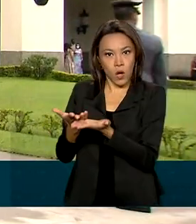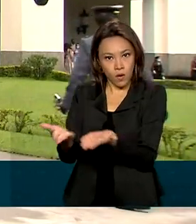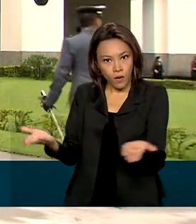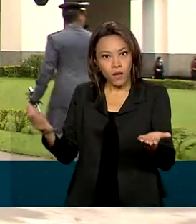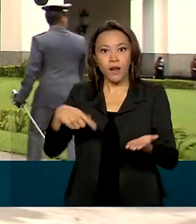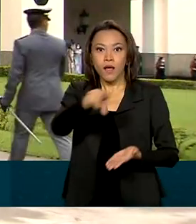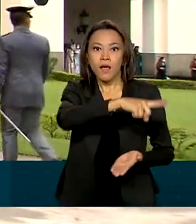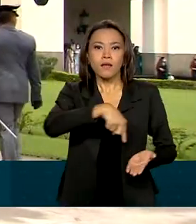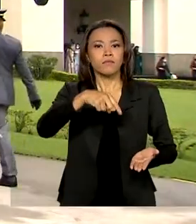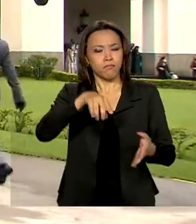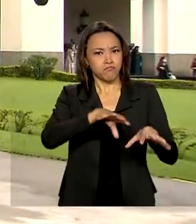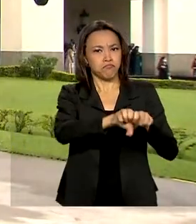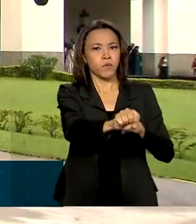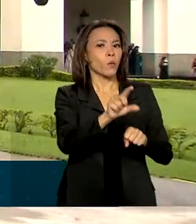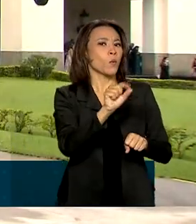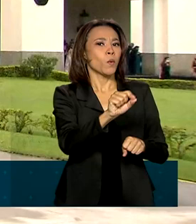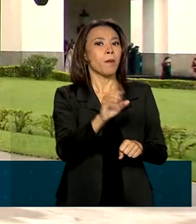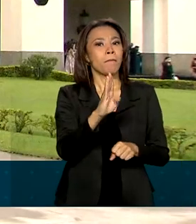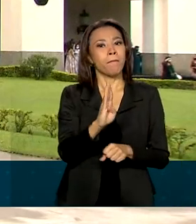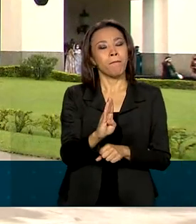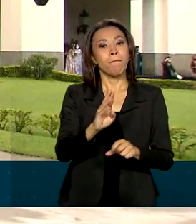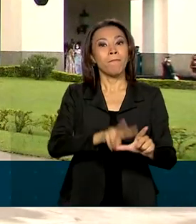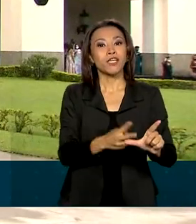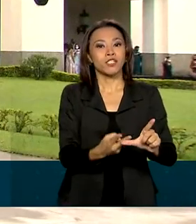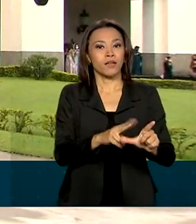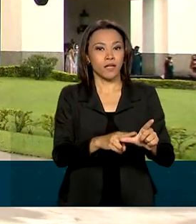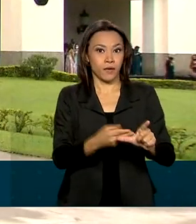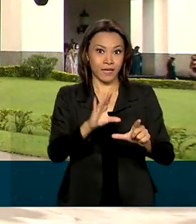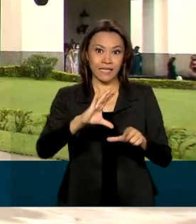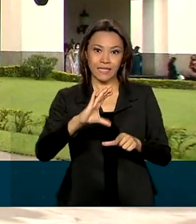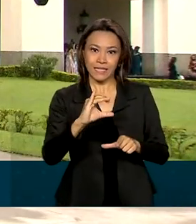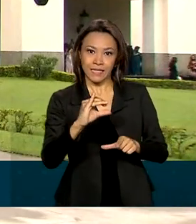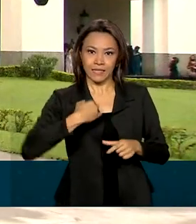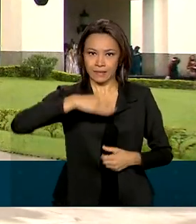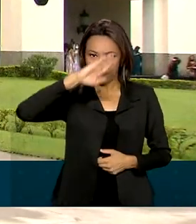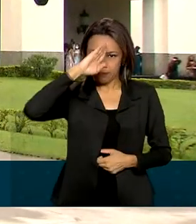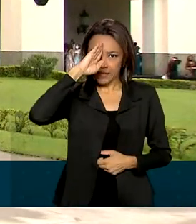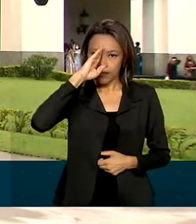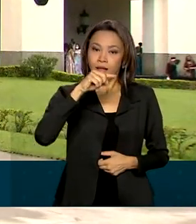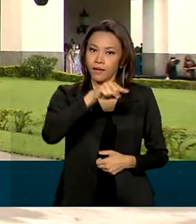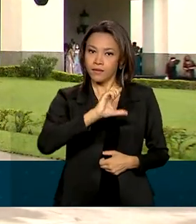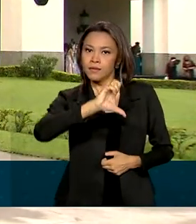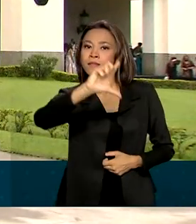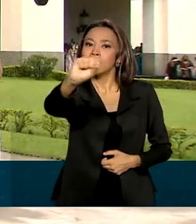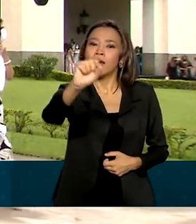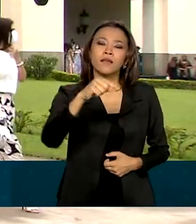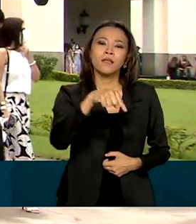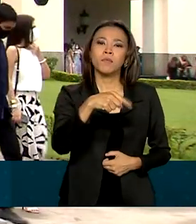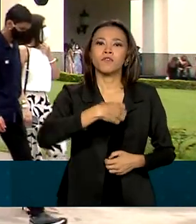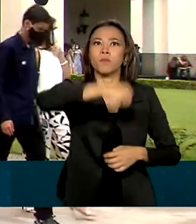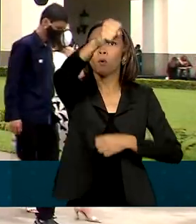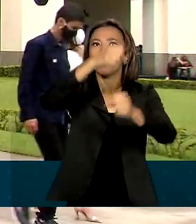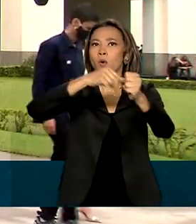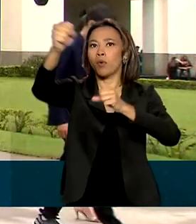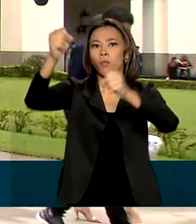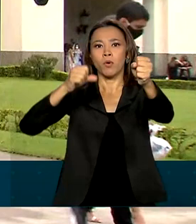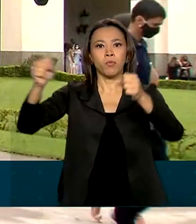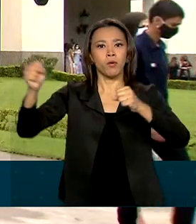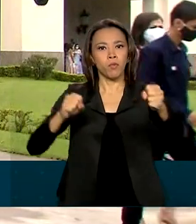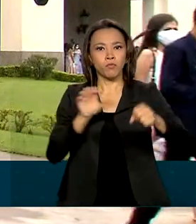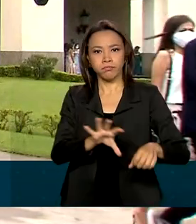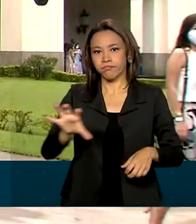cadetes também recebem o grau de bacharel em Ciências Militares. Eles saem daqui e ficam distribuídos por